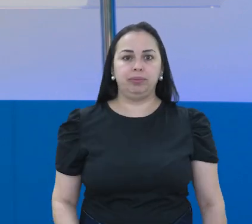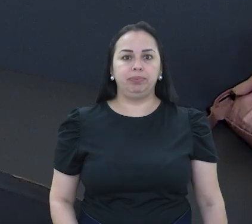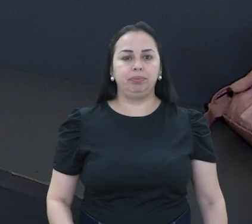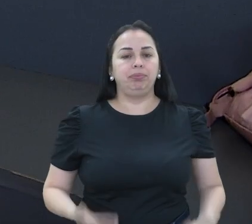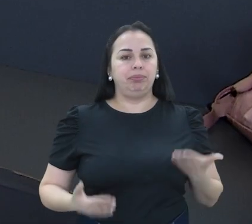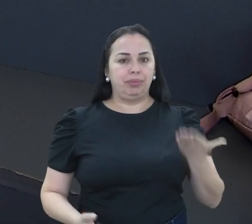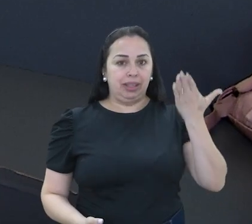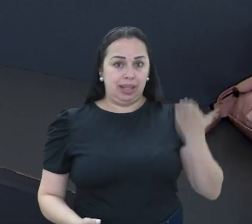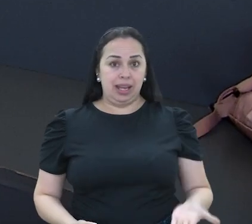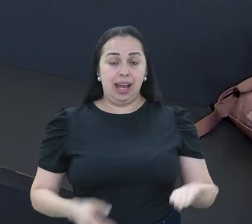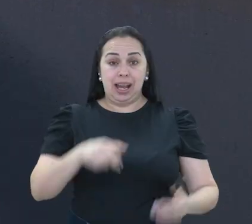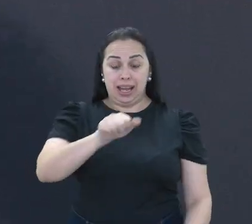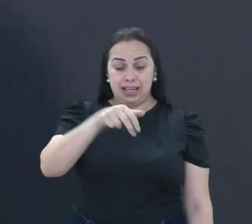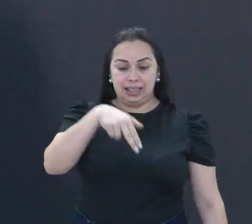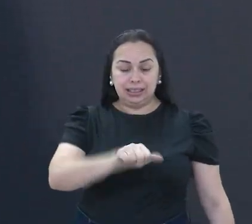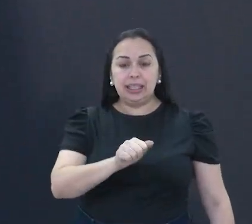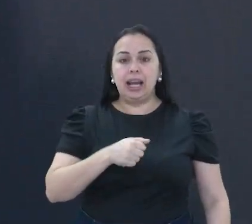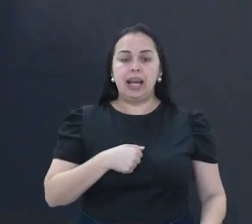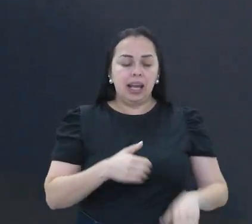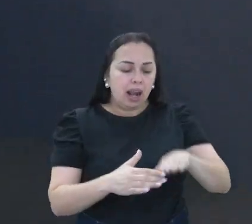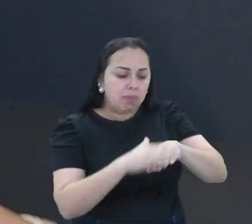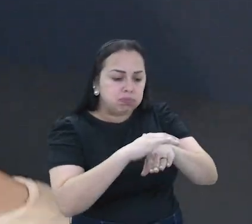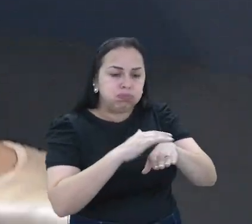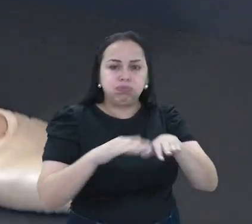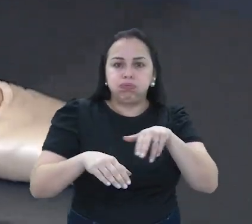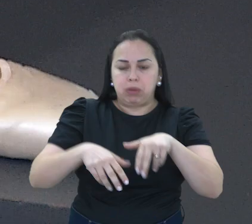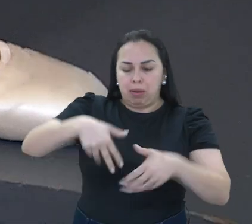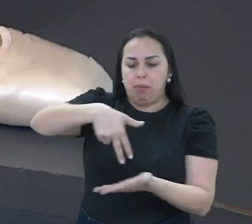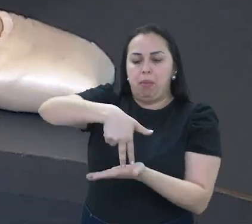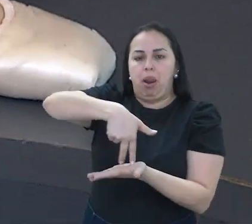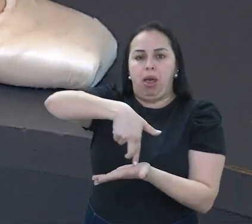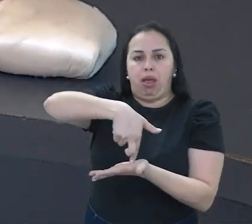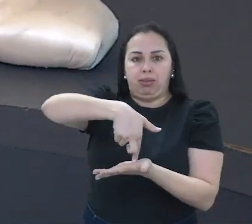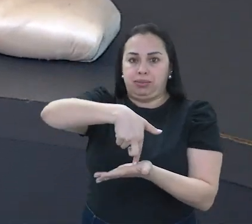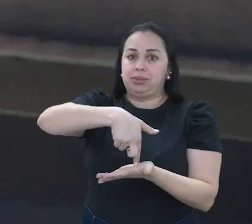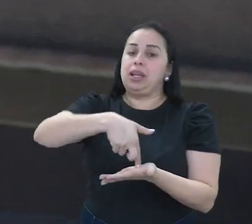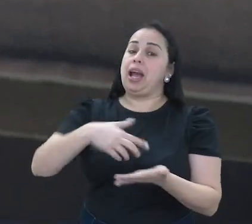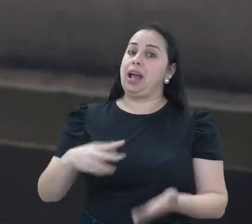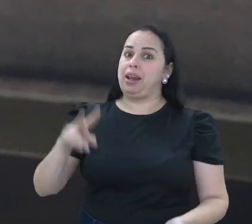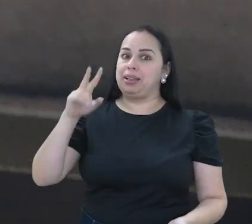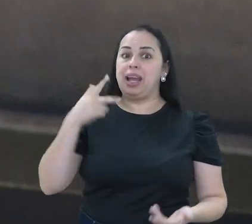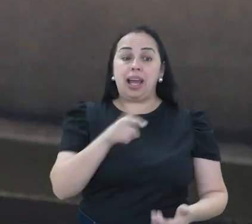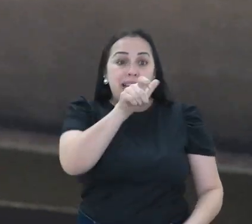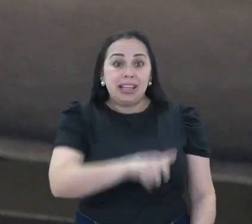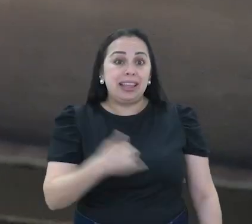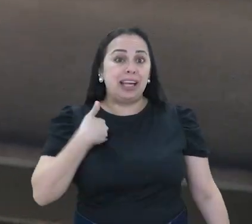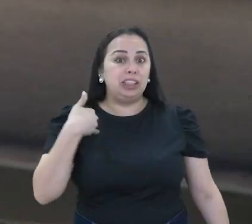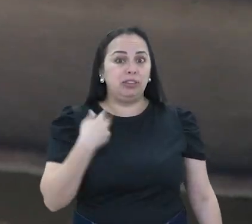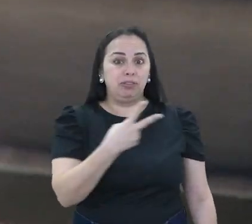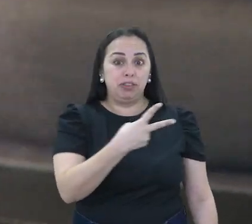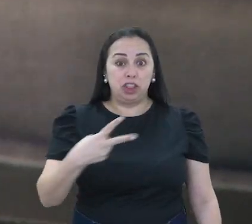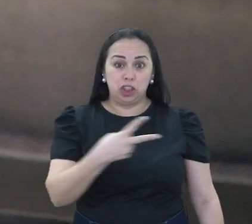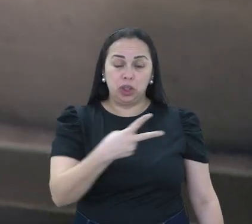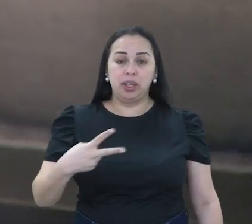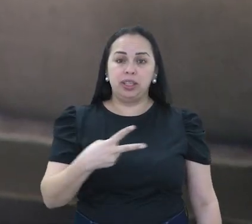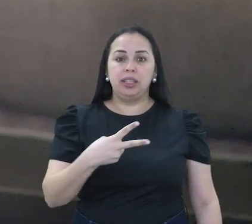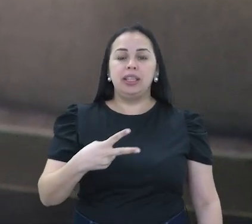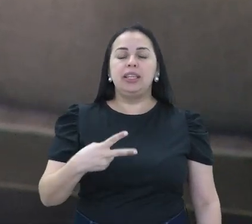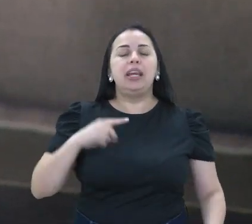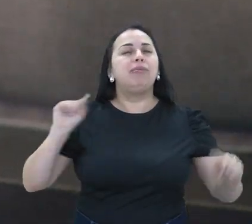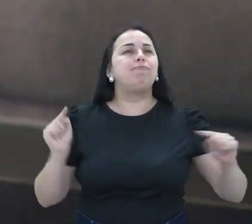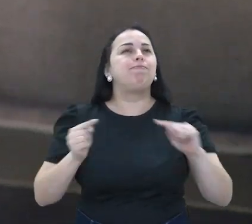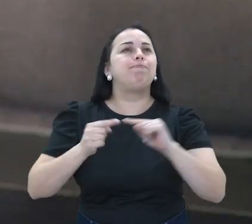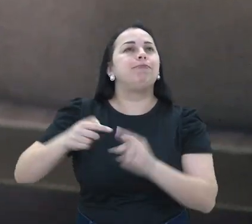cidade. Para Ana Beatriz, calçar a sapatilha tem um grande significado. A jovem de 22 anos tem uma história